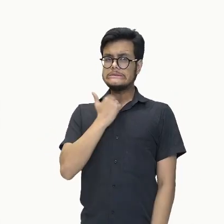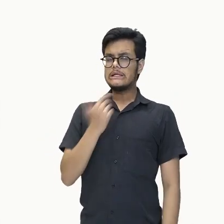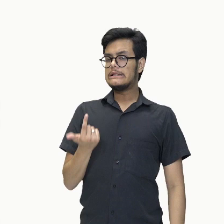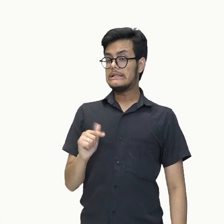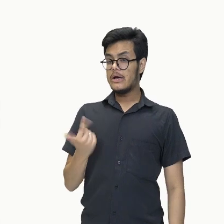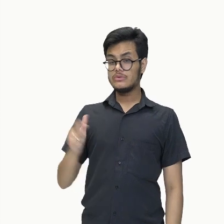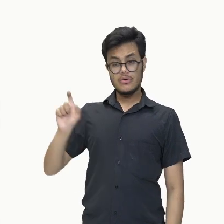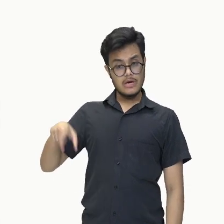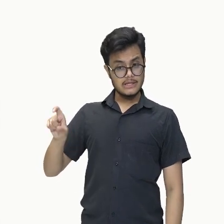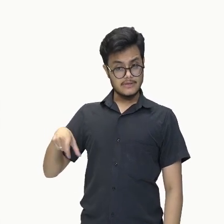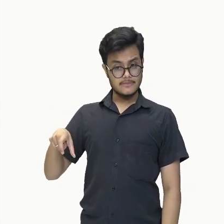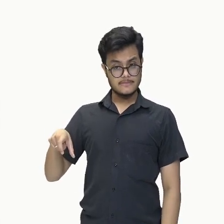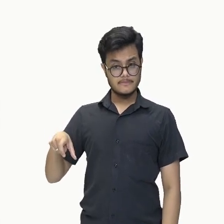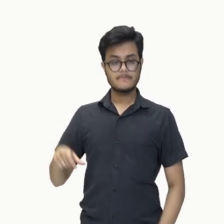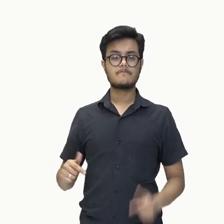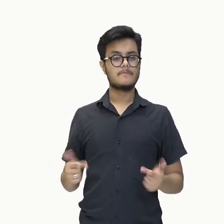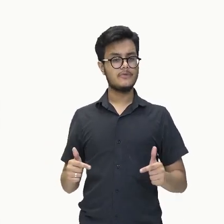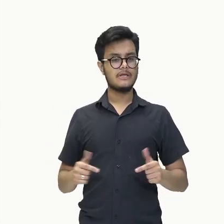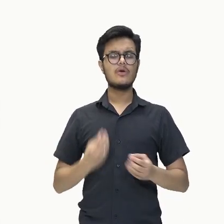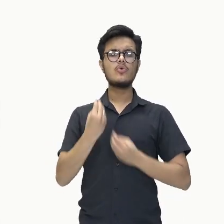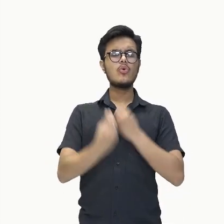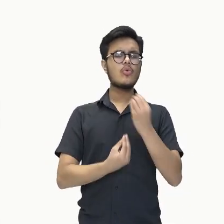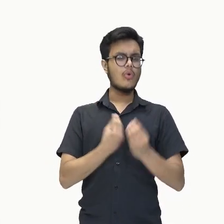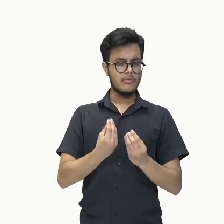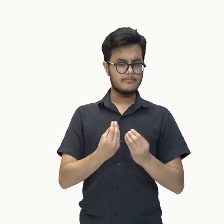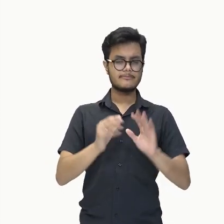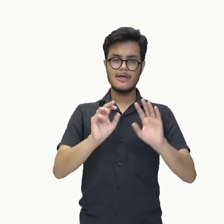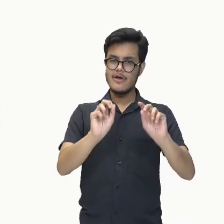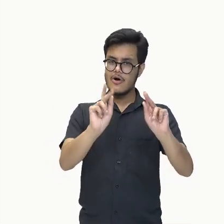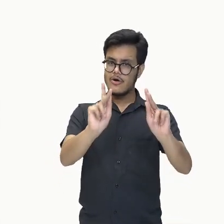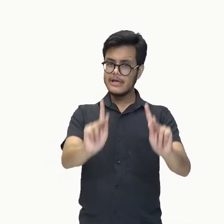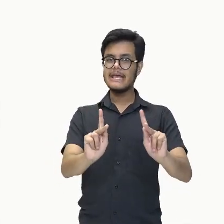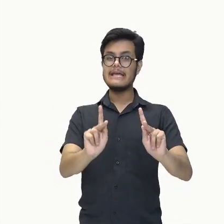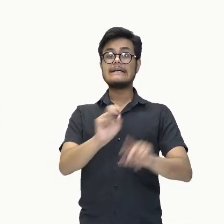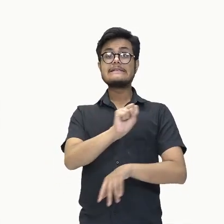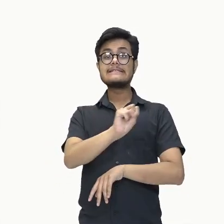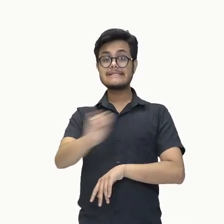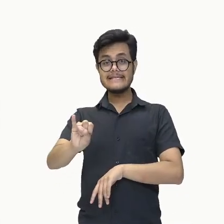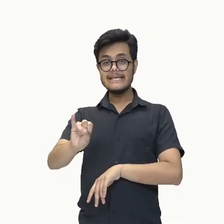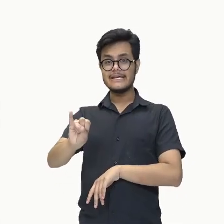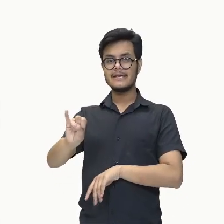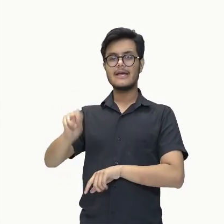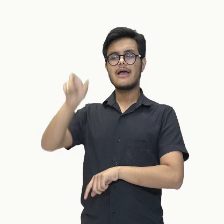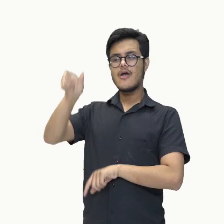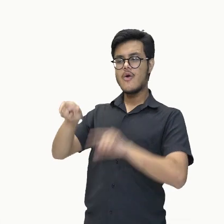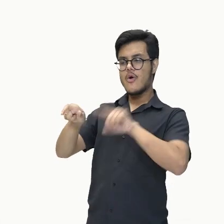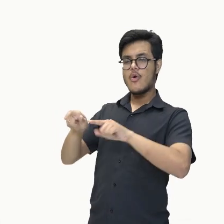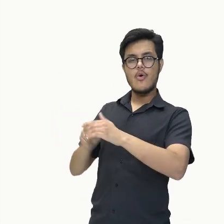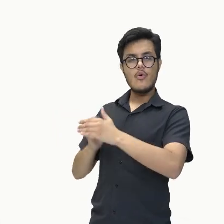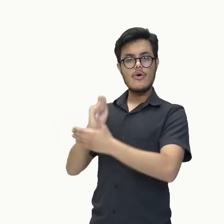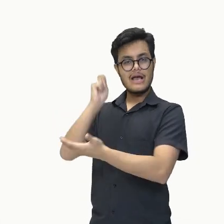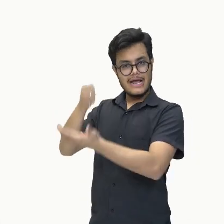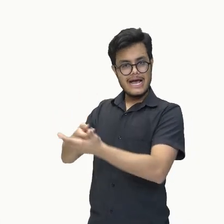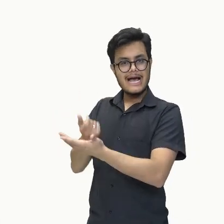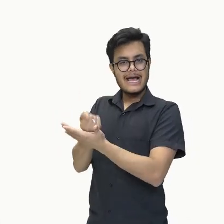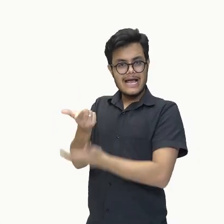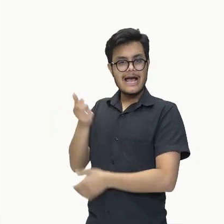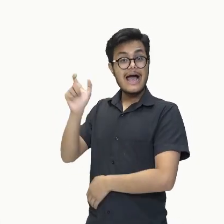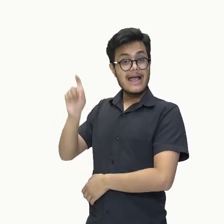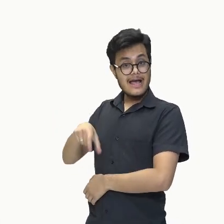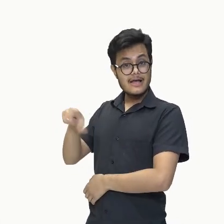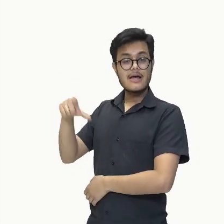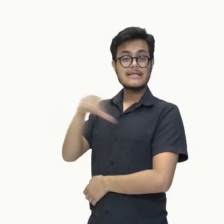da loja. Muito bem. Caso esse cliente possuísse o cartão fidelidade da loja,